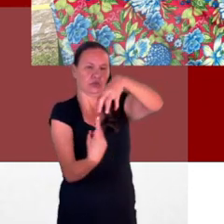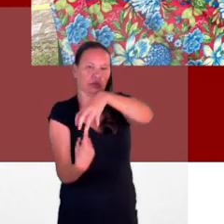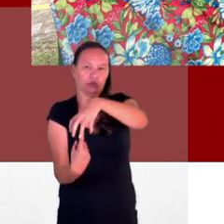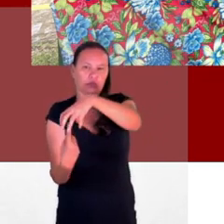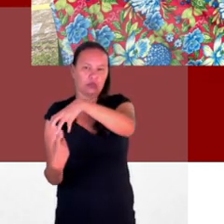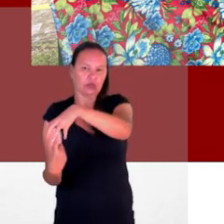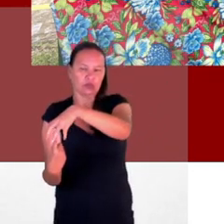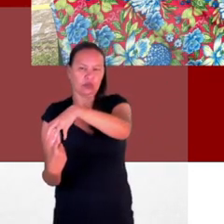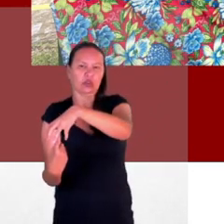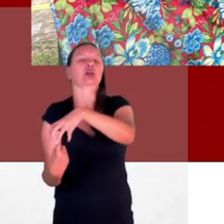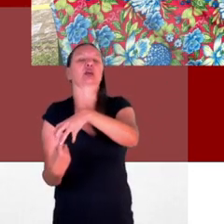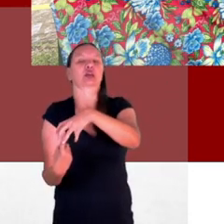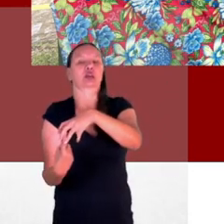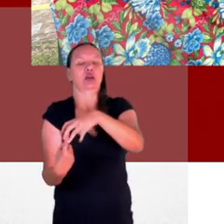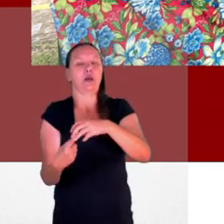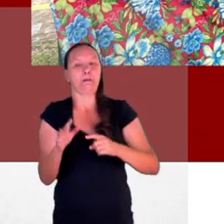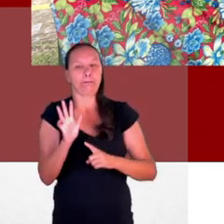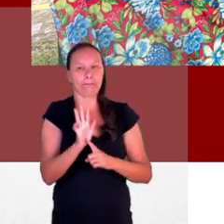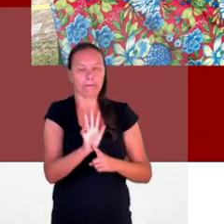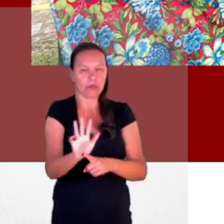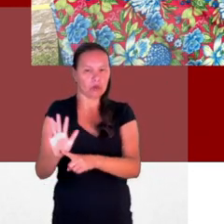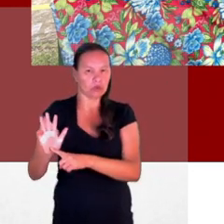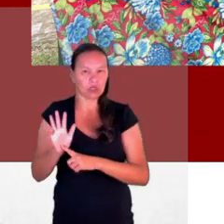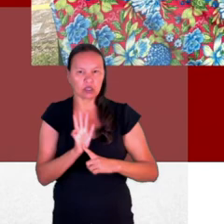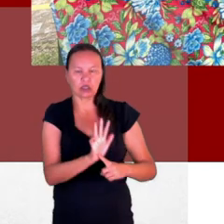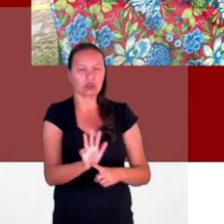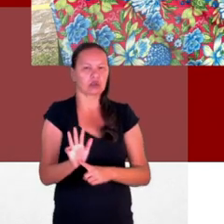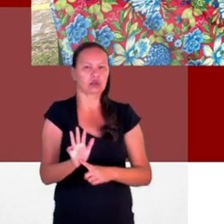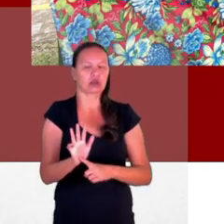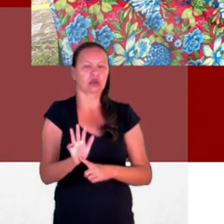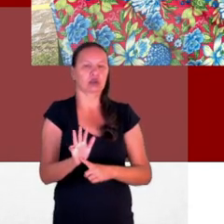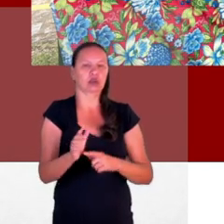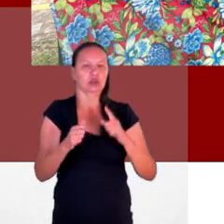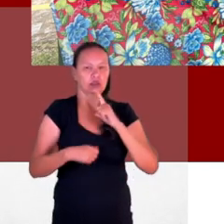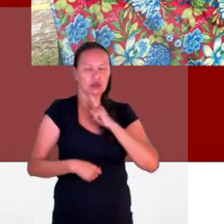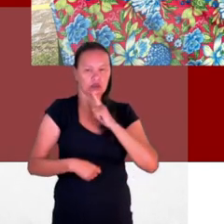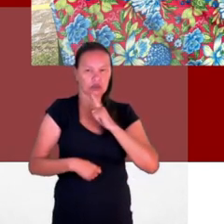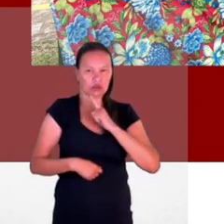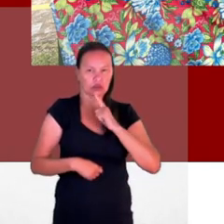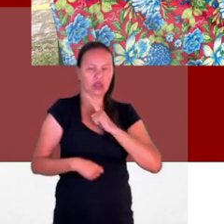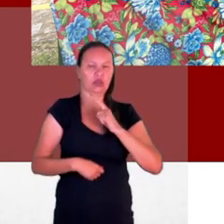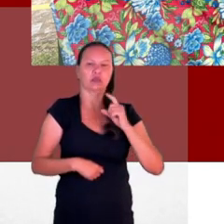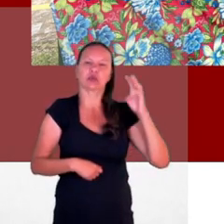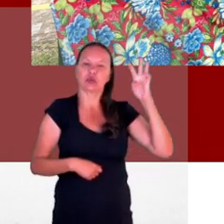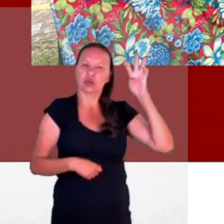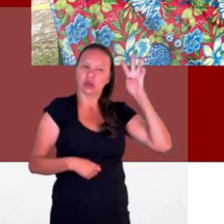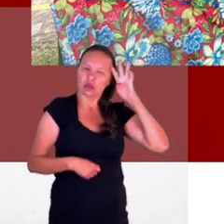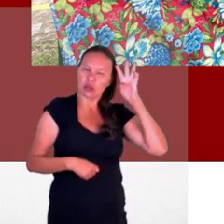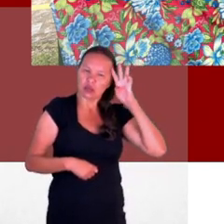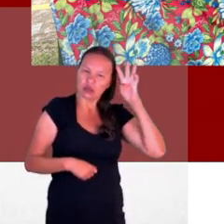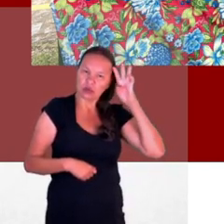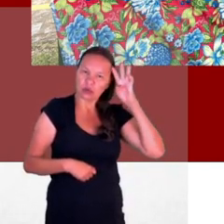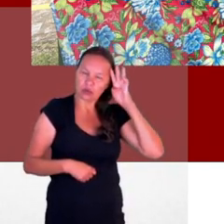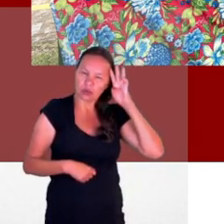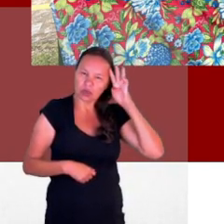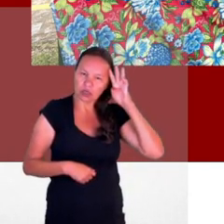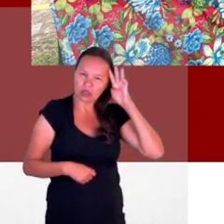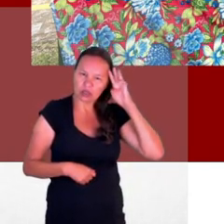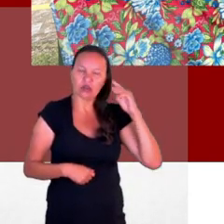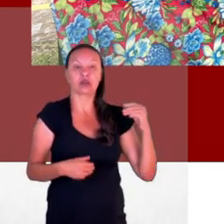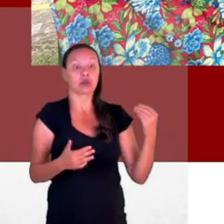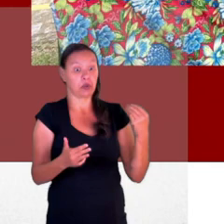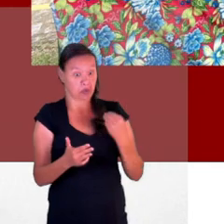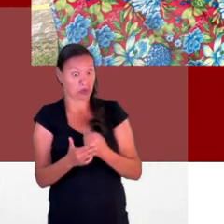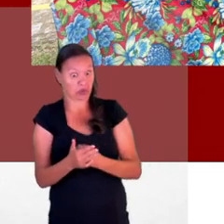na parceria com a fetap estamos estamos com essa com essa feirinha lá as quartas-feiras já encontrando algum grau de resistência E por